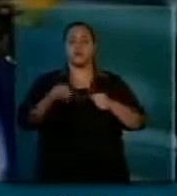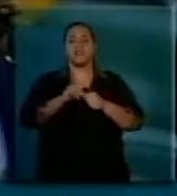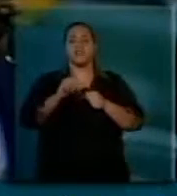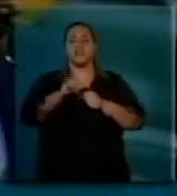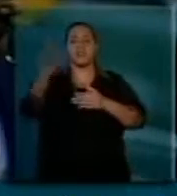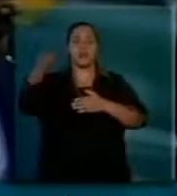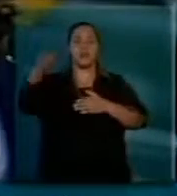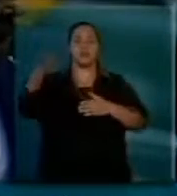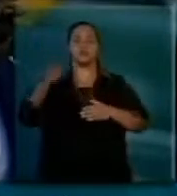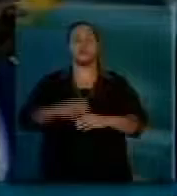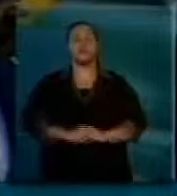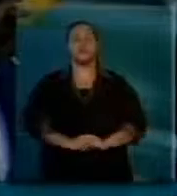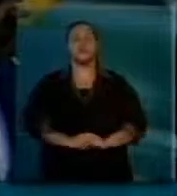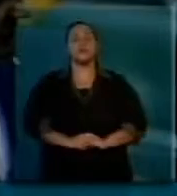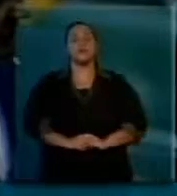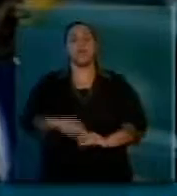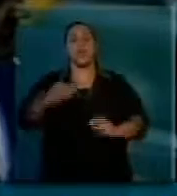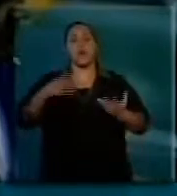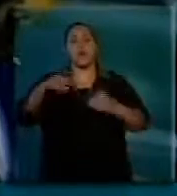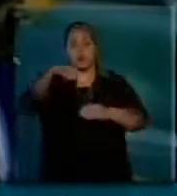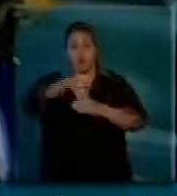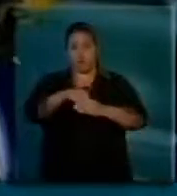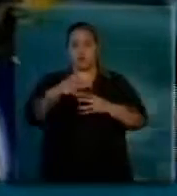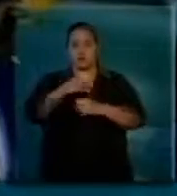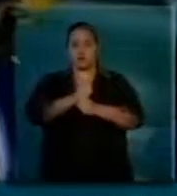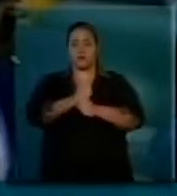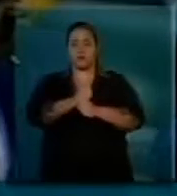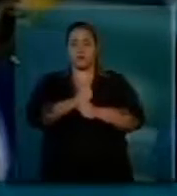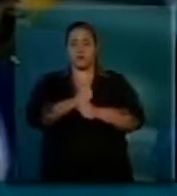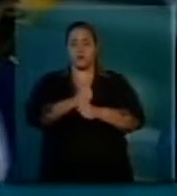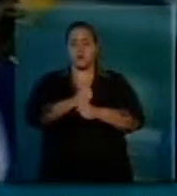no passado, enfim. Eu quero votar o orçamento. Não estou